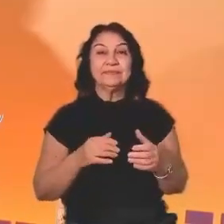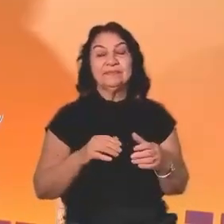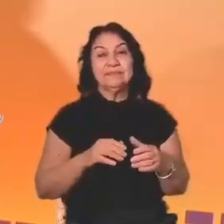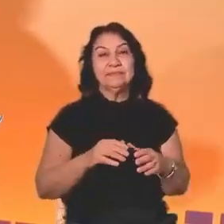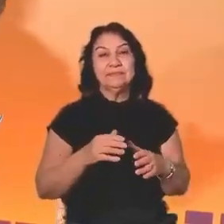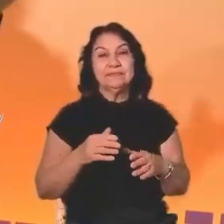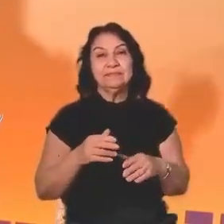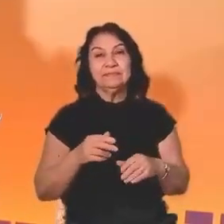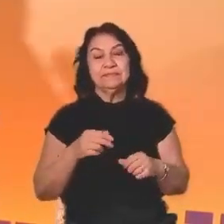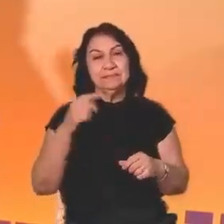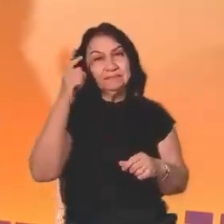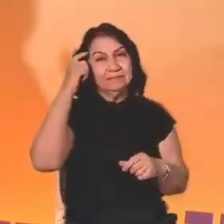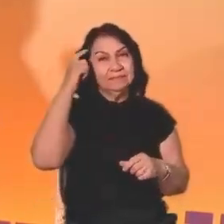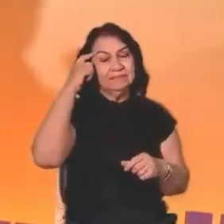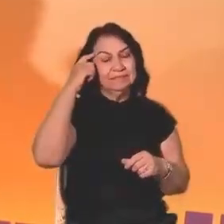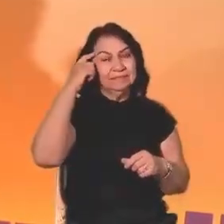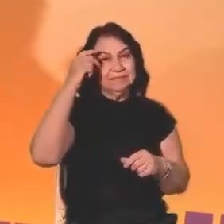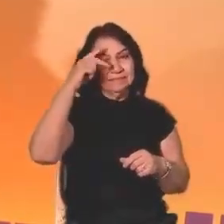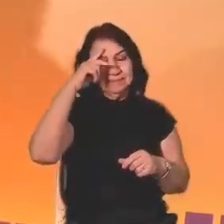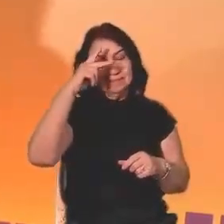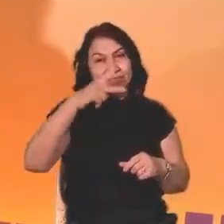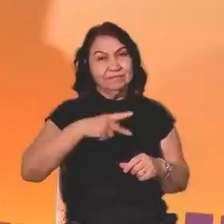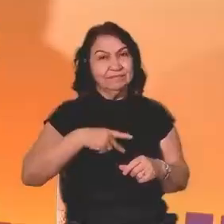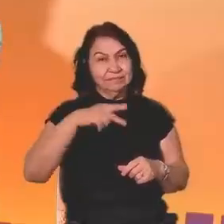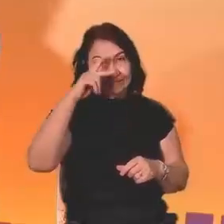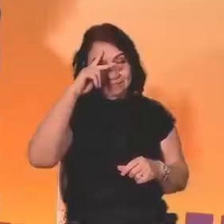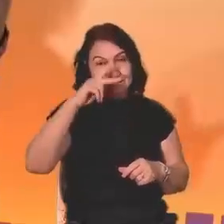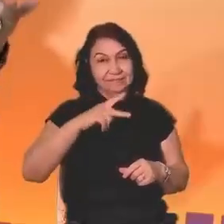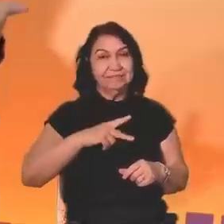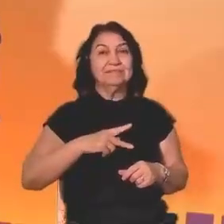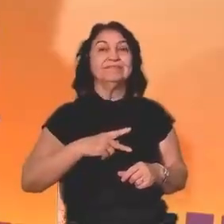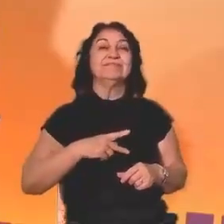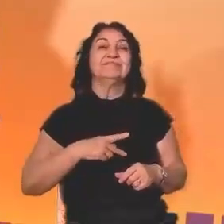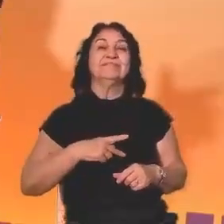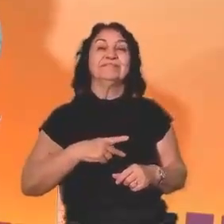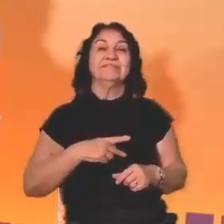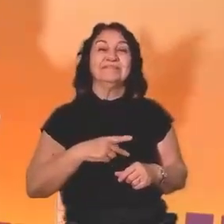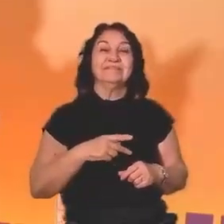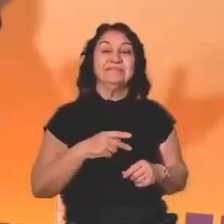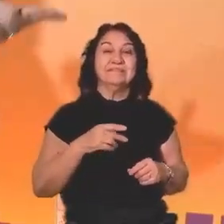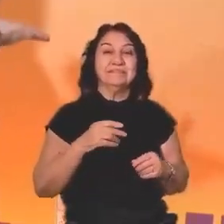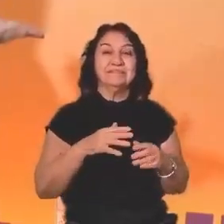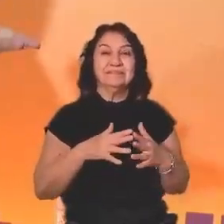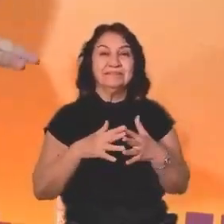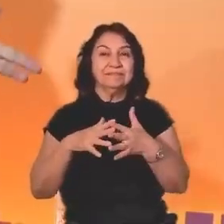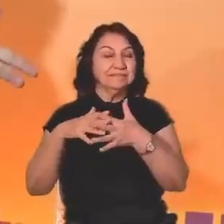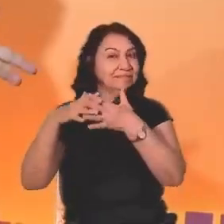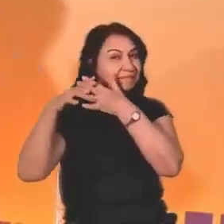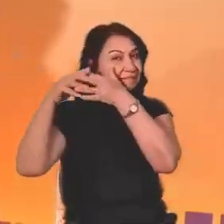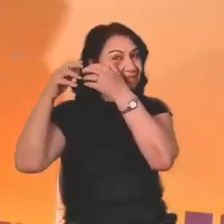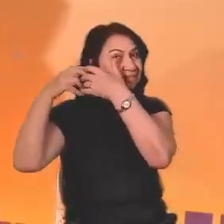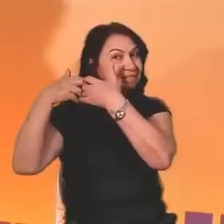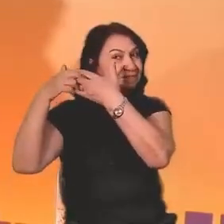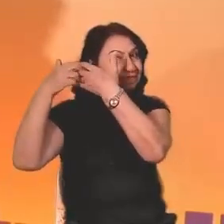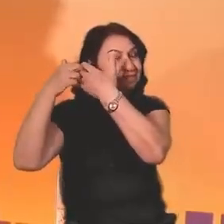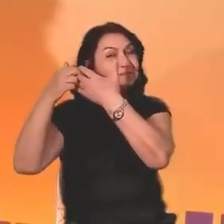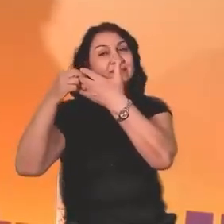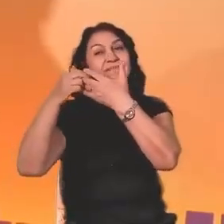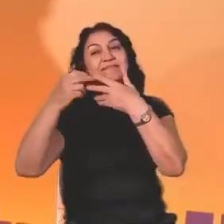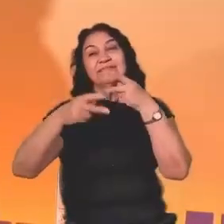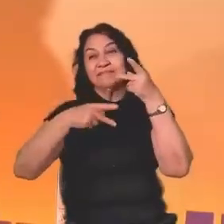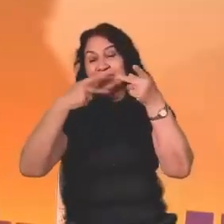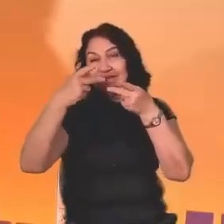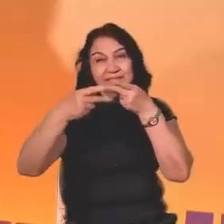aspecto mais pessoal, né, da questão da educação e tal, enfim, de tudo que a gente vem falando,